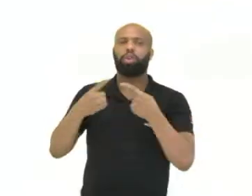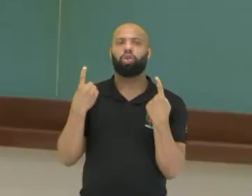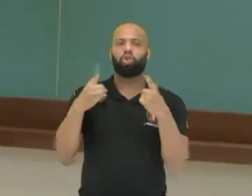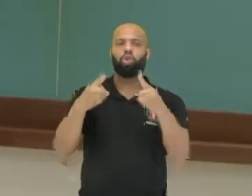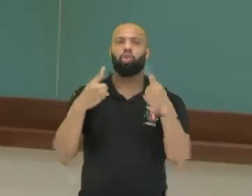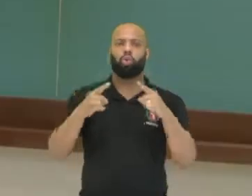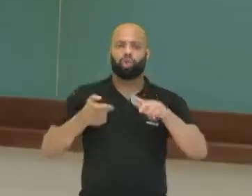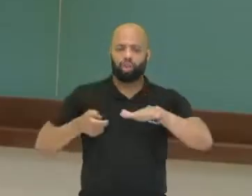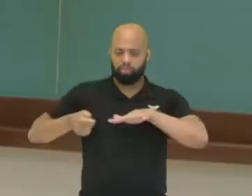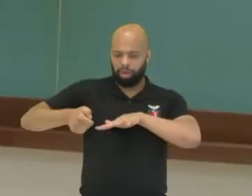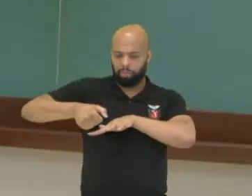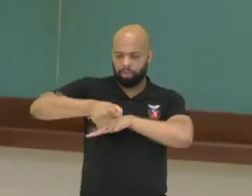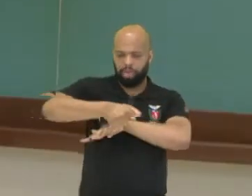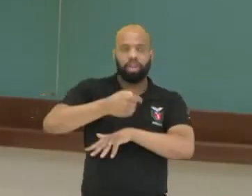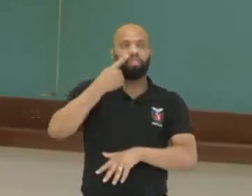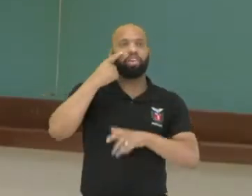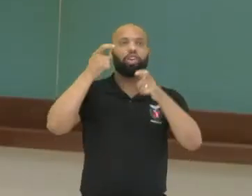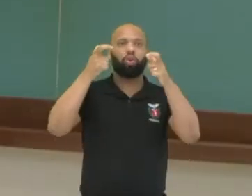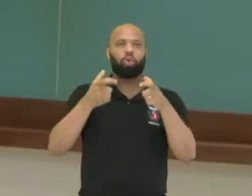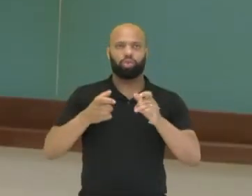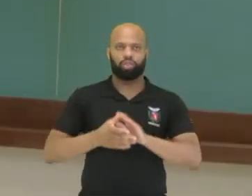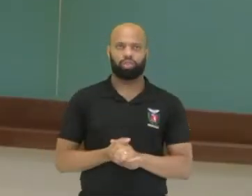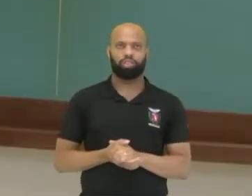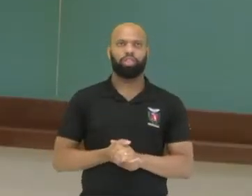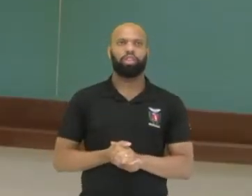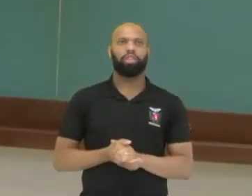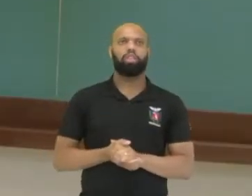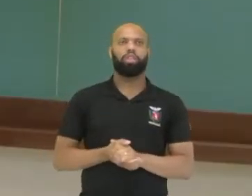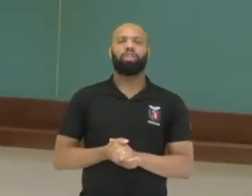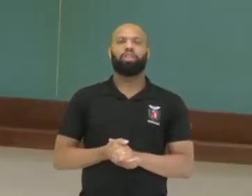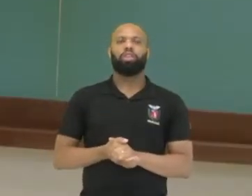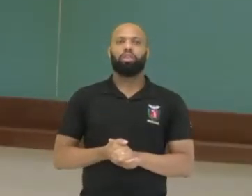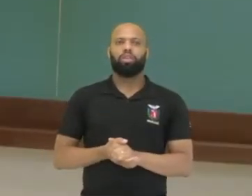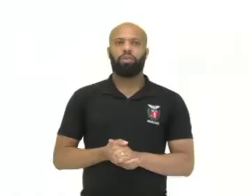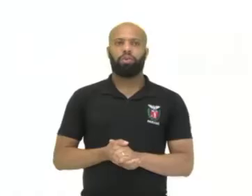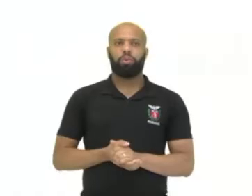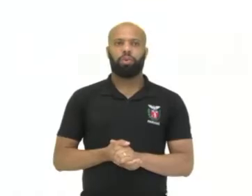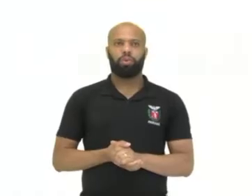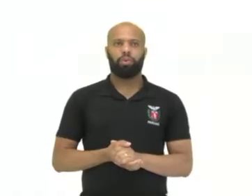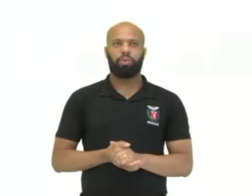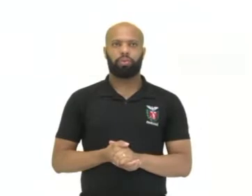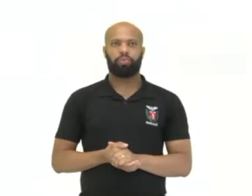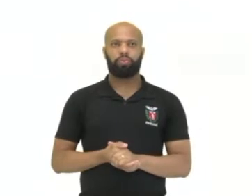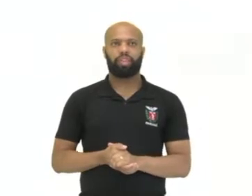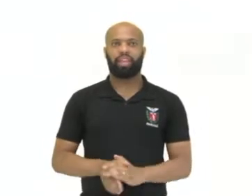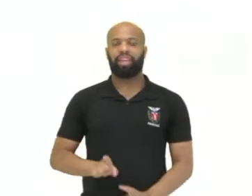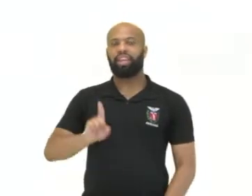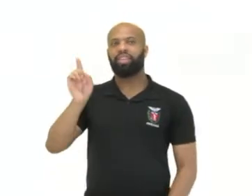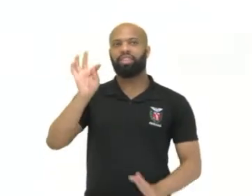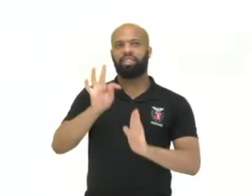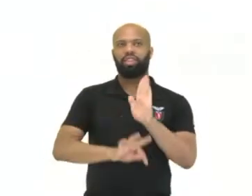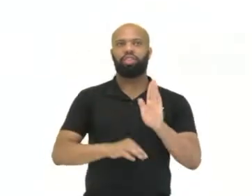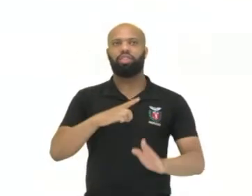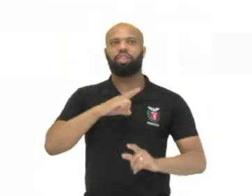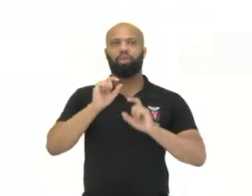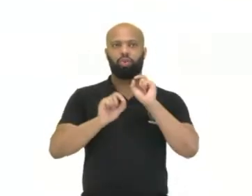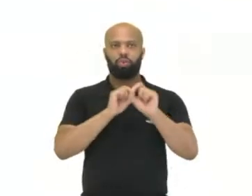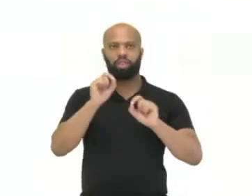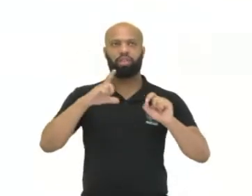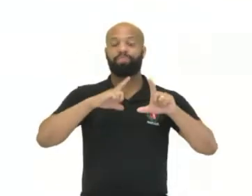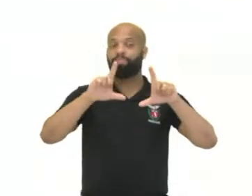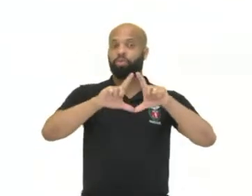verificando a fonte. O texto 1 está disponível em malvados.com e diz assim: quadrinhos dos